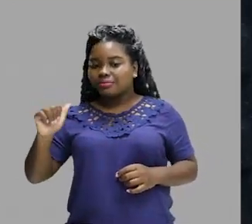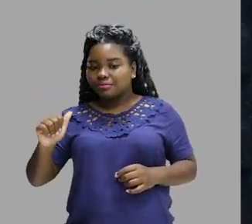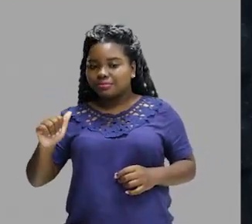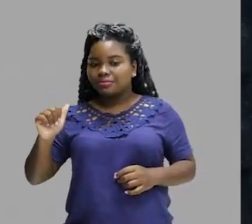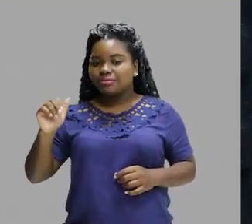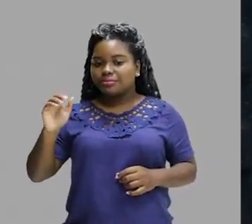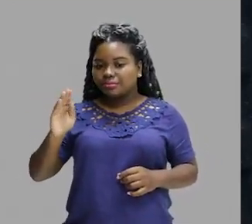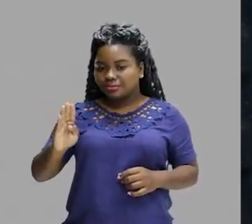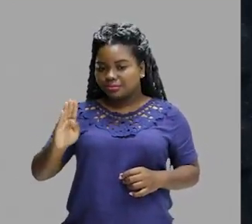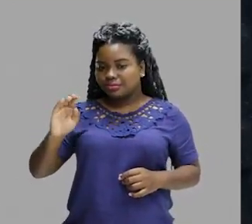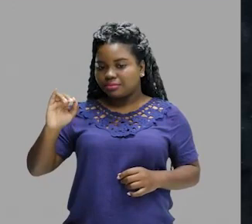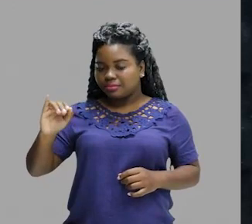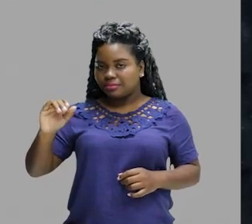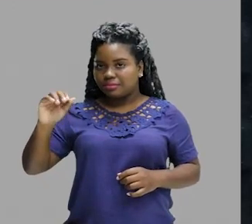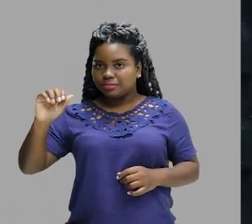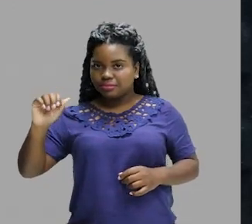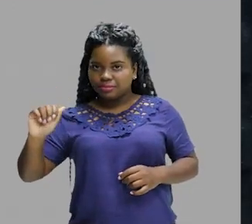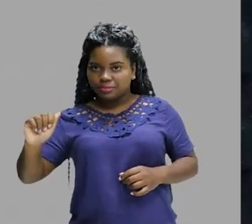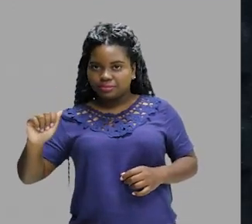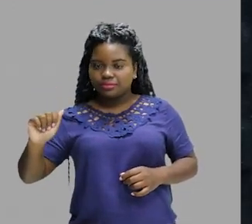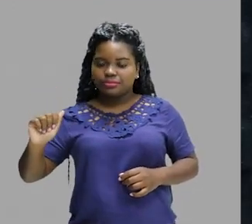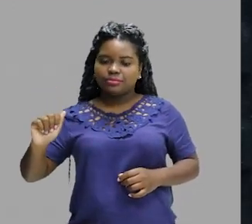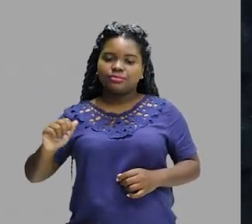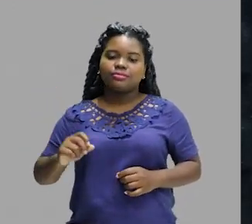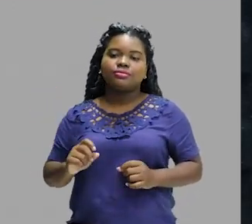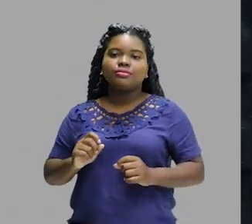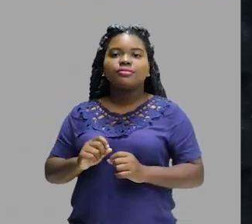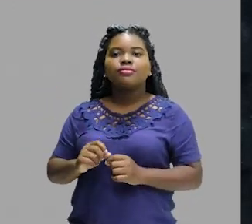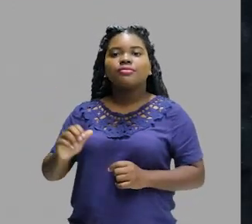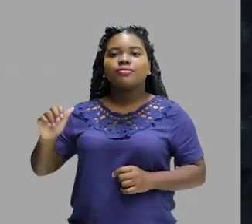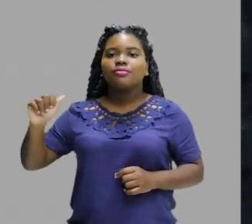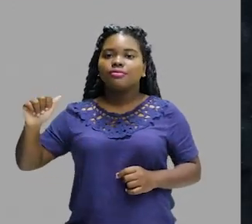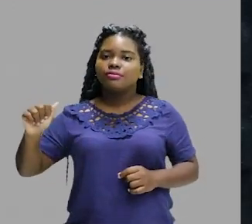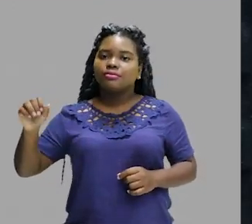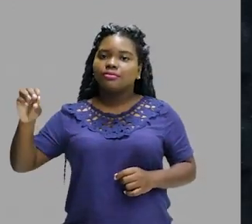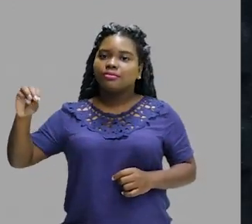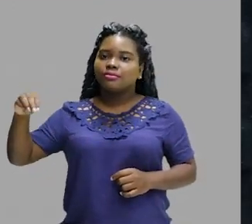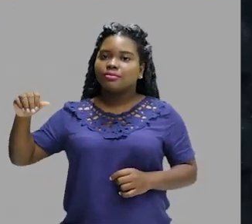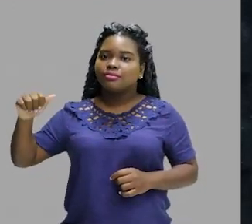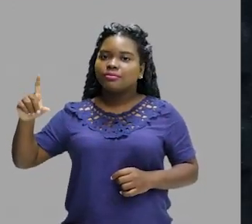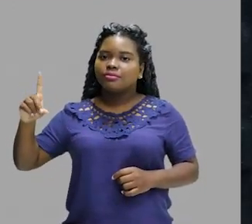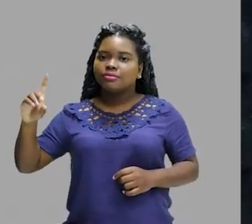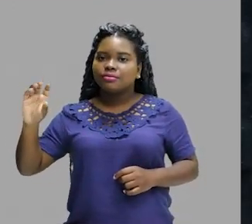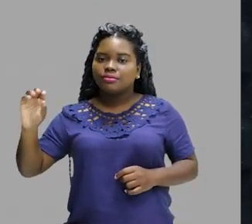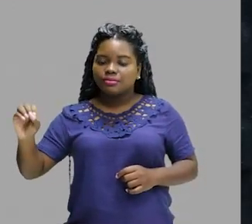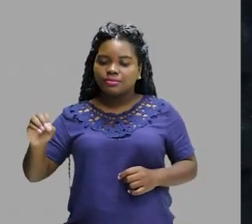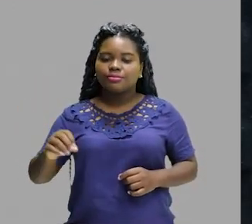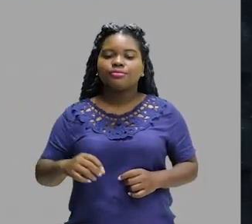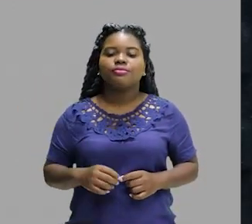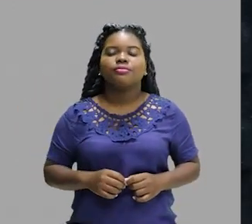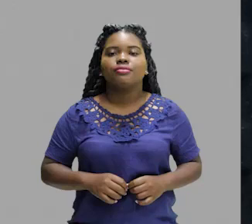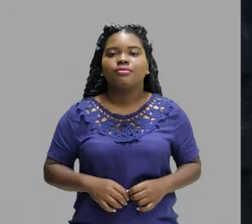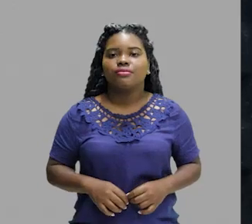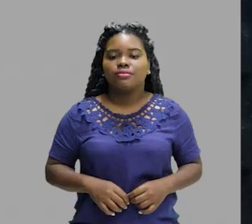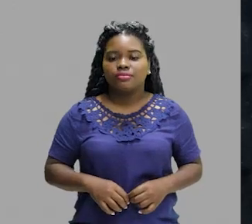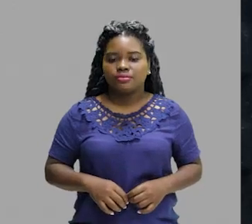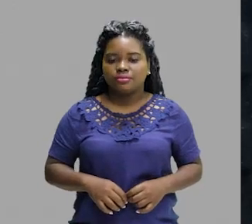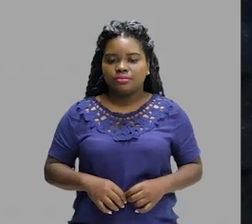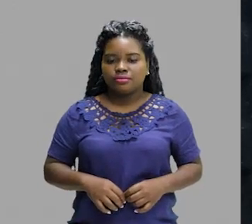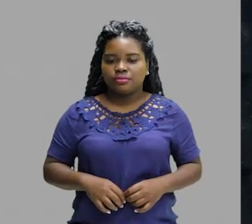do particípio mais o verbo auxiliar haber. Como é que fica? Havia amado,